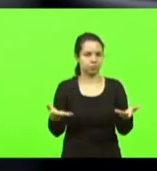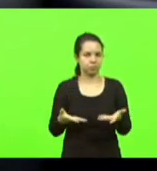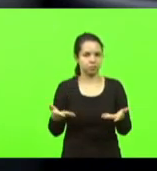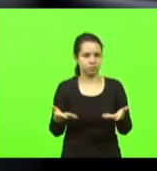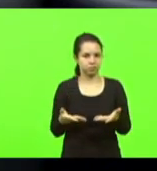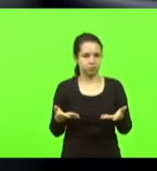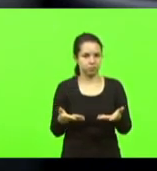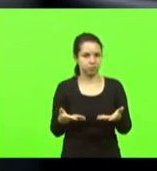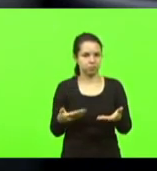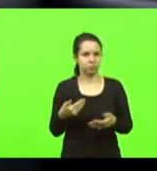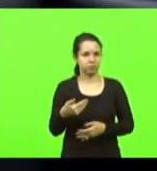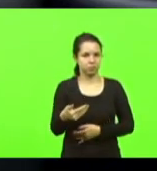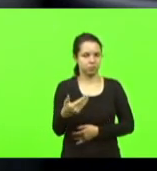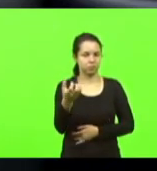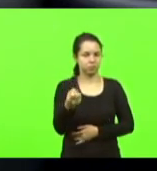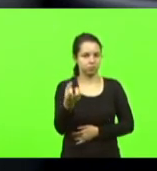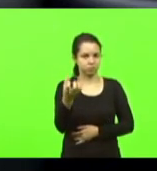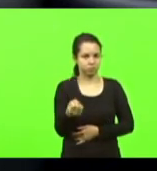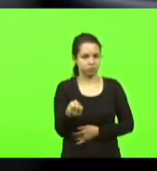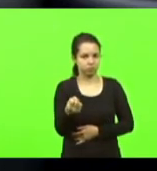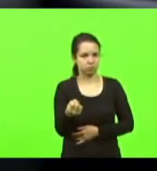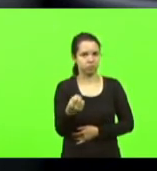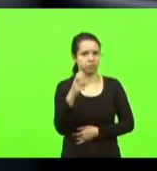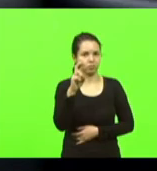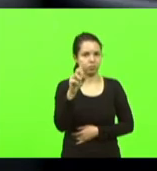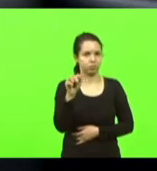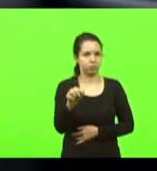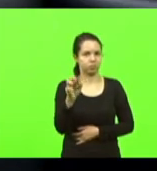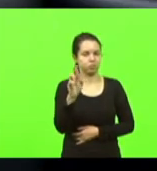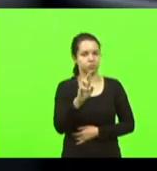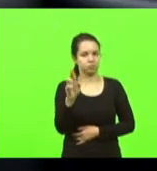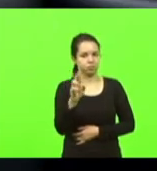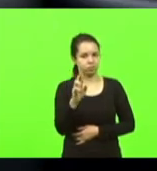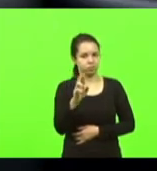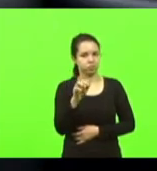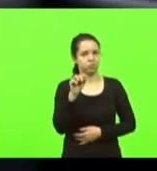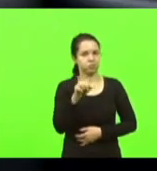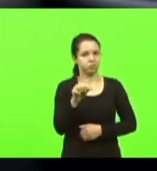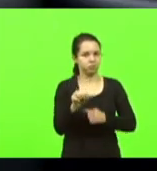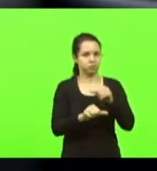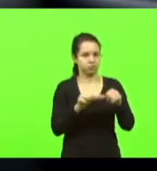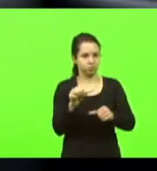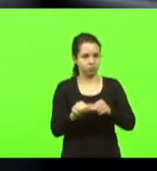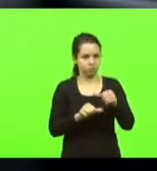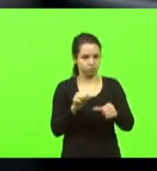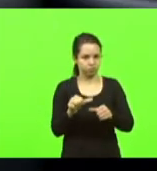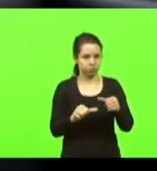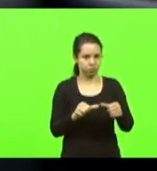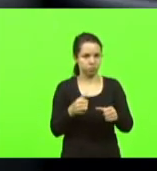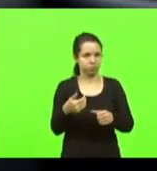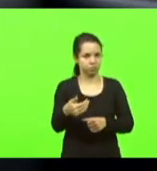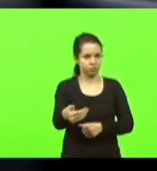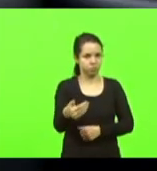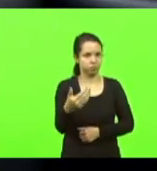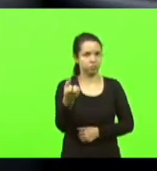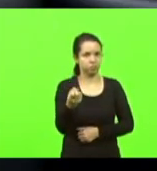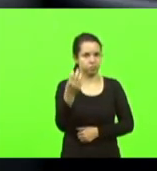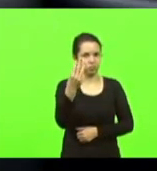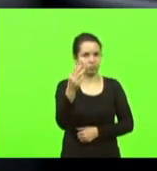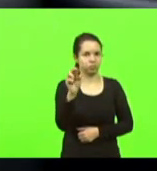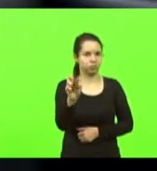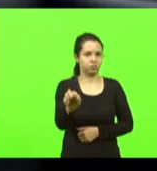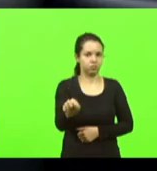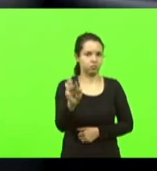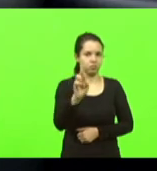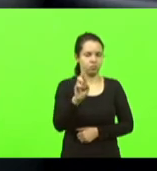receberá uma pensão de 5.000 reais e com essa mudança vai receber r$ 3000 e